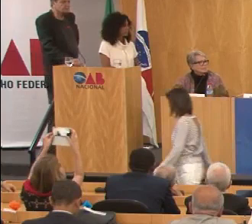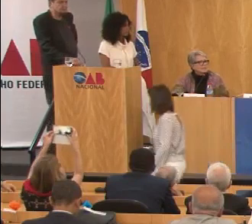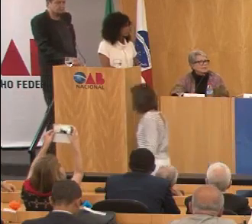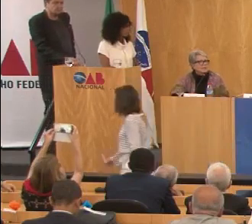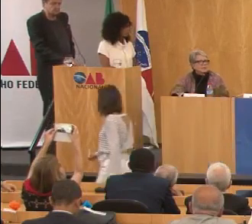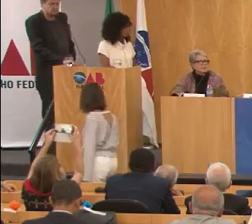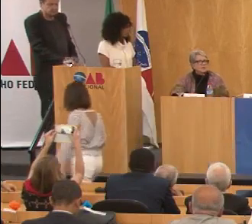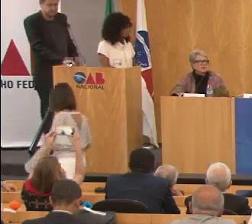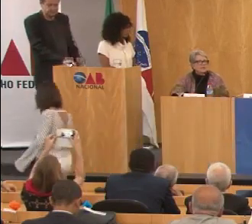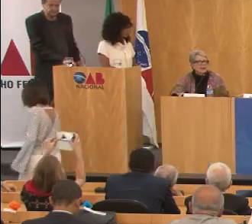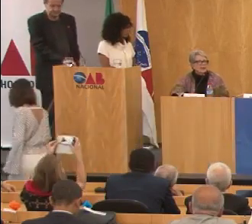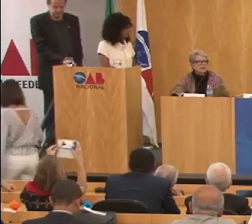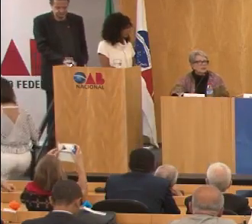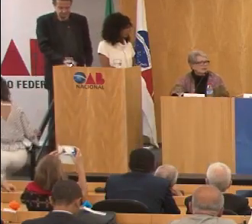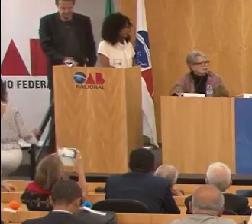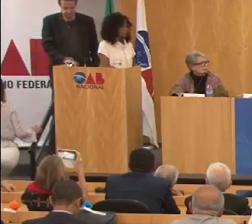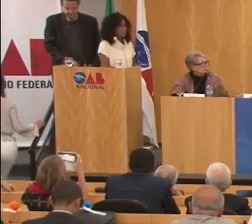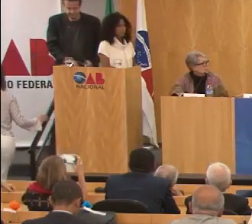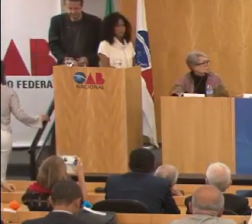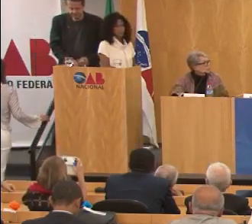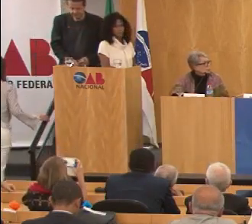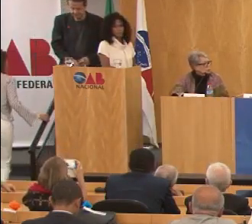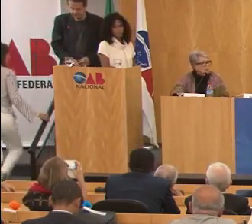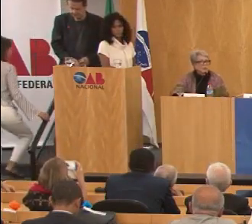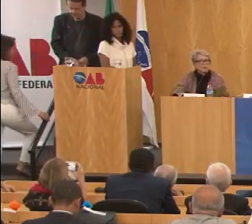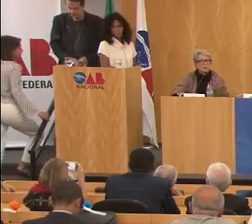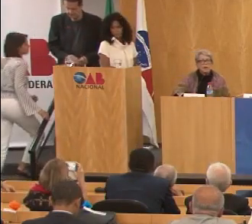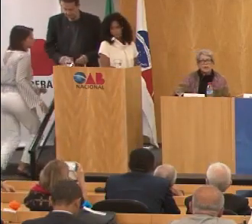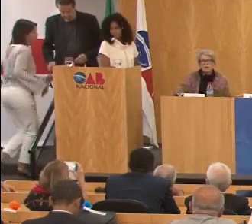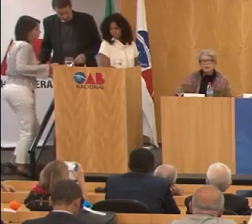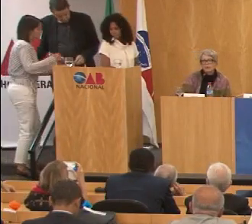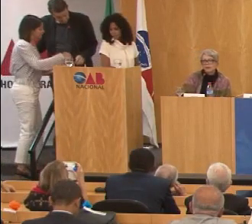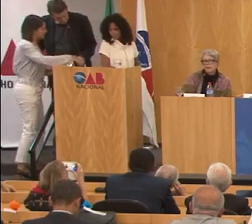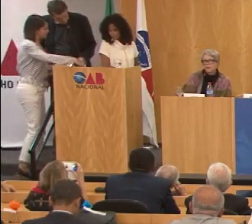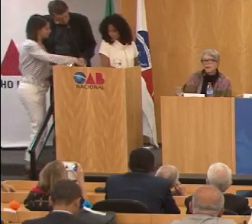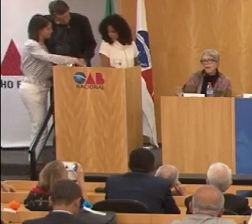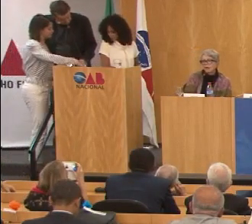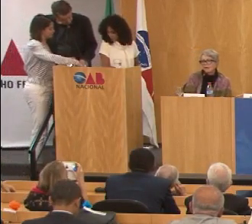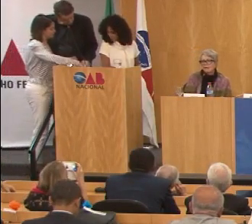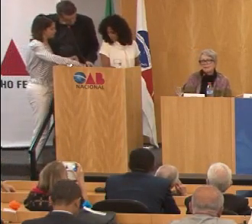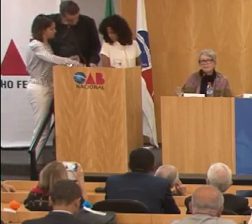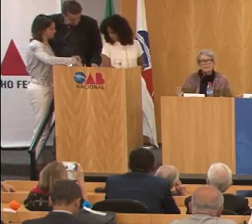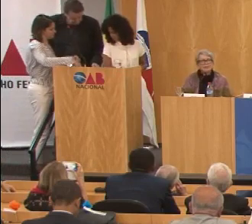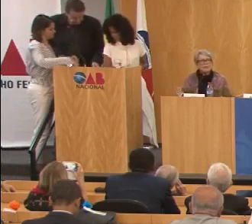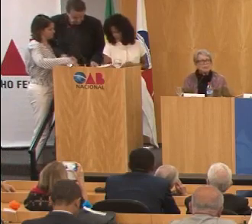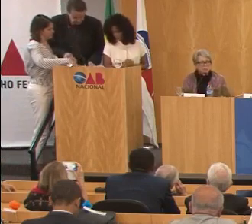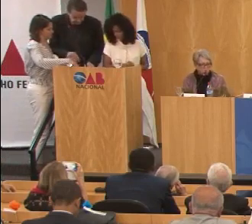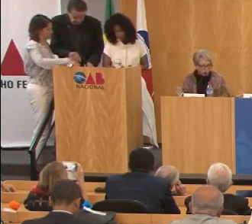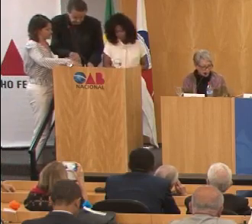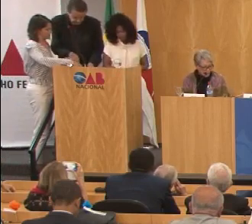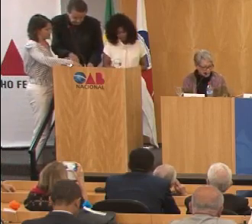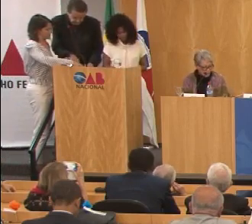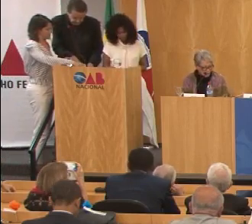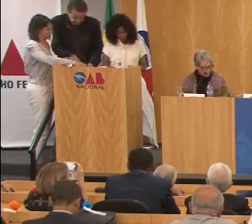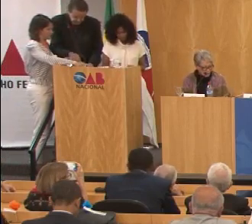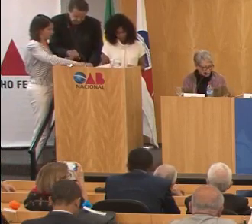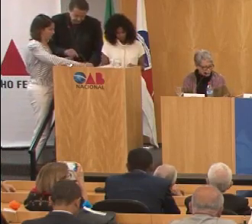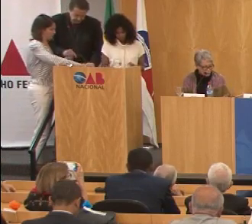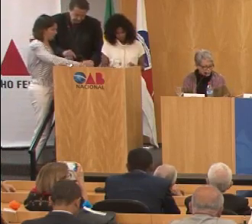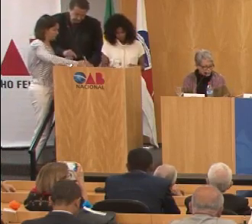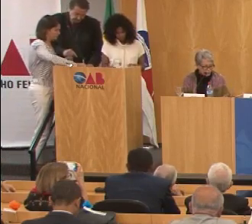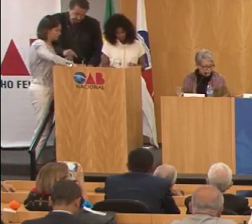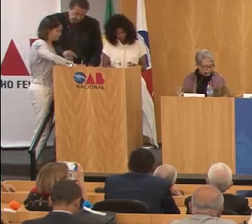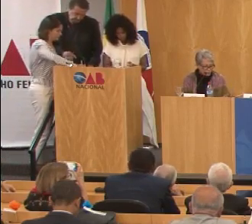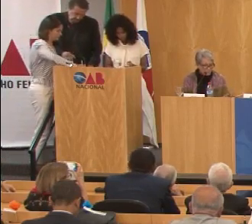tem precedentes na sua série histórica do número de mortes no campo acontecidos até agosto de